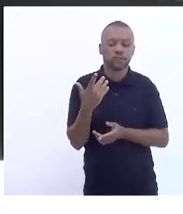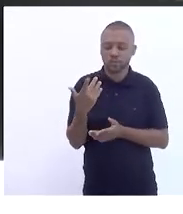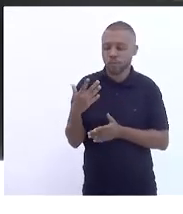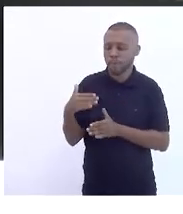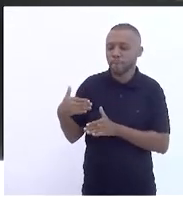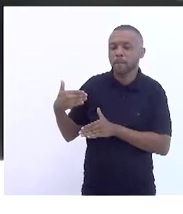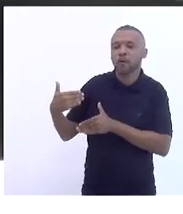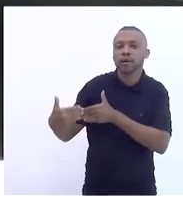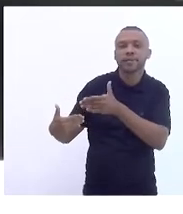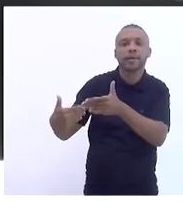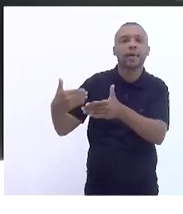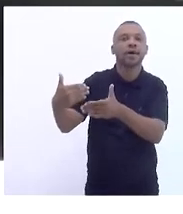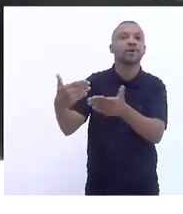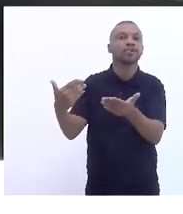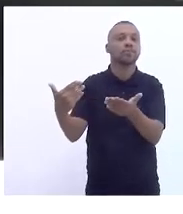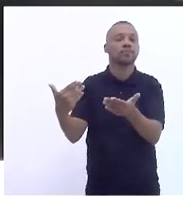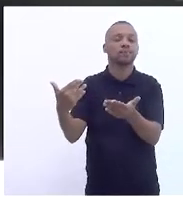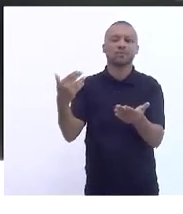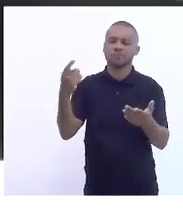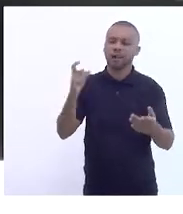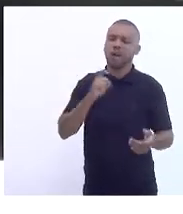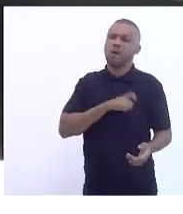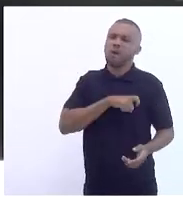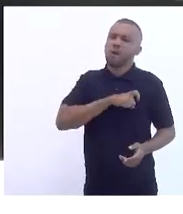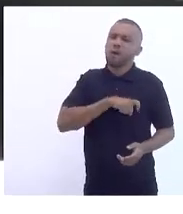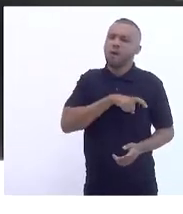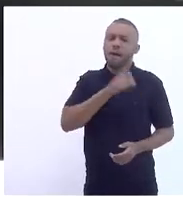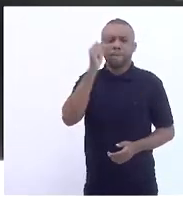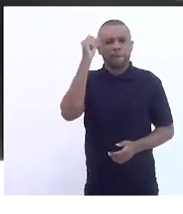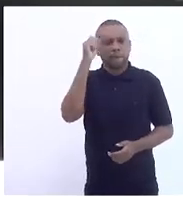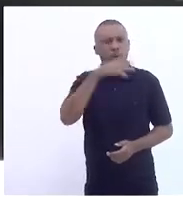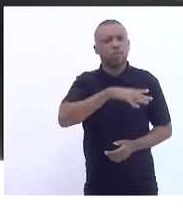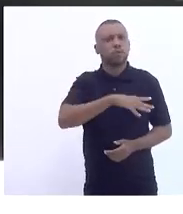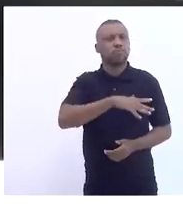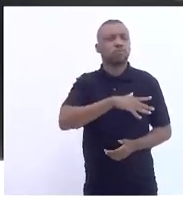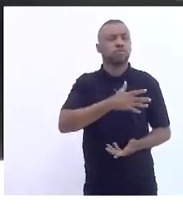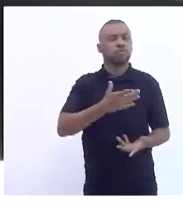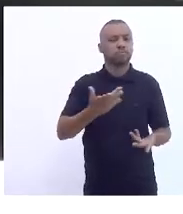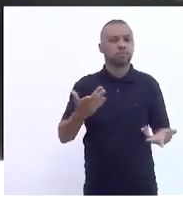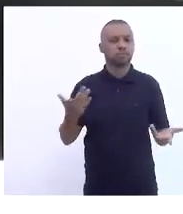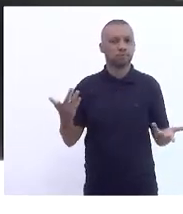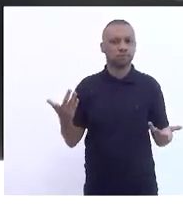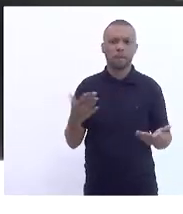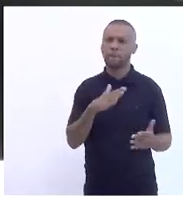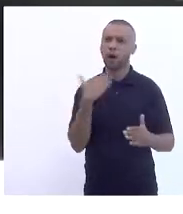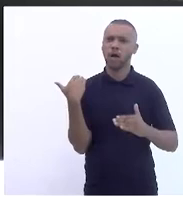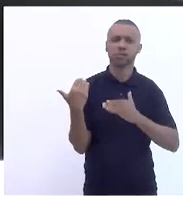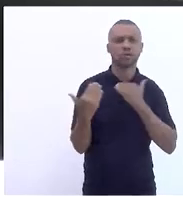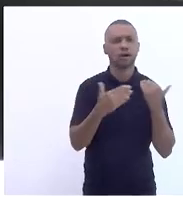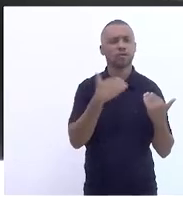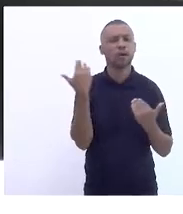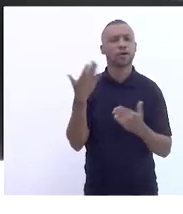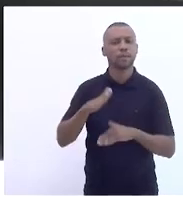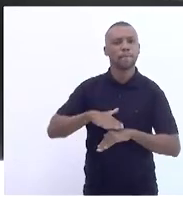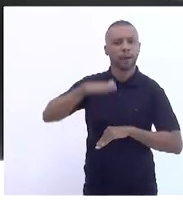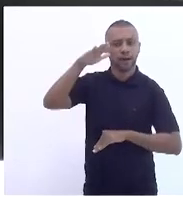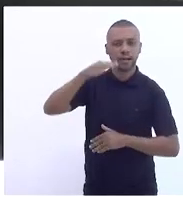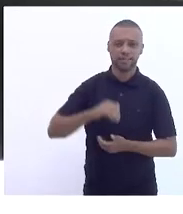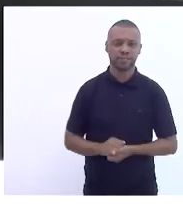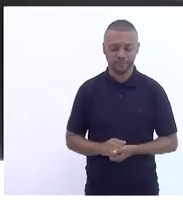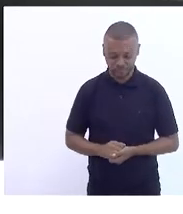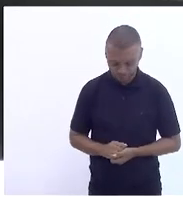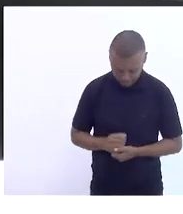processo com mais perversidade e mais letalidade né a